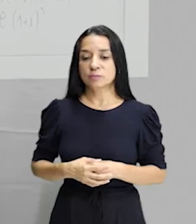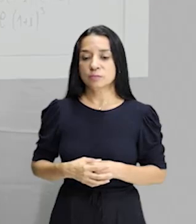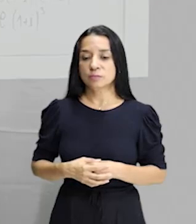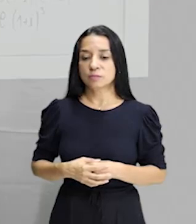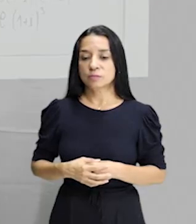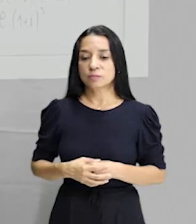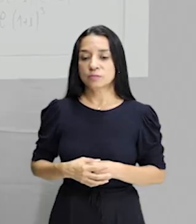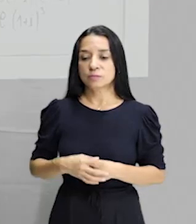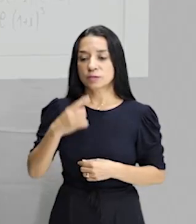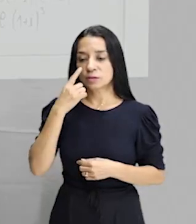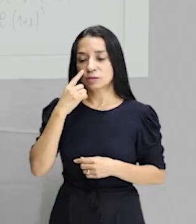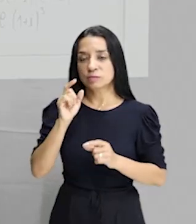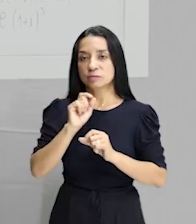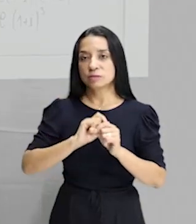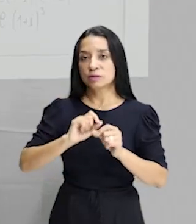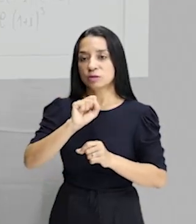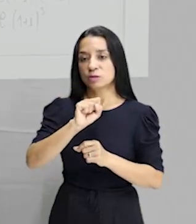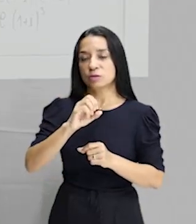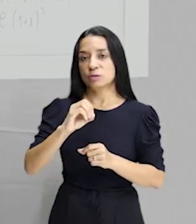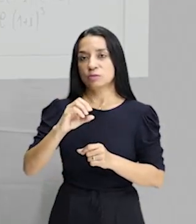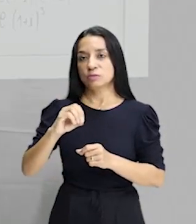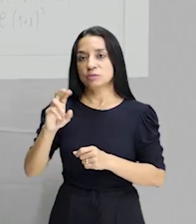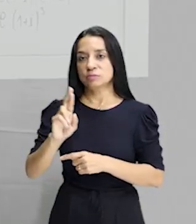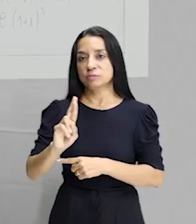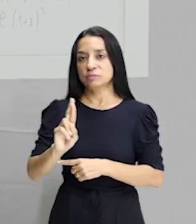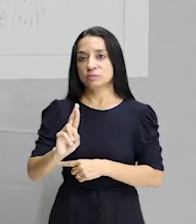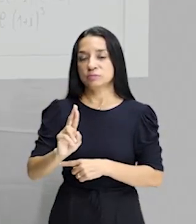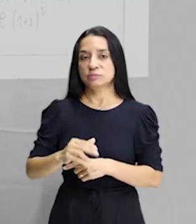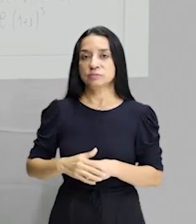Então já viu que isso aqui dá 800